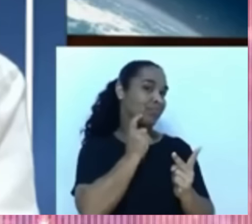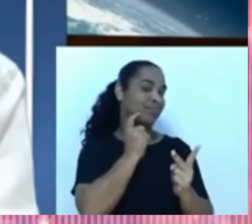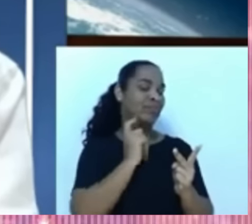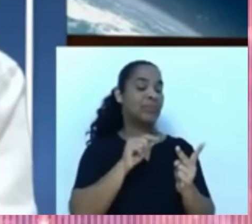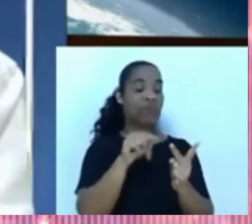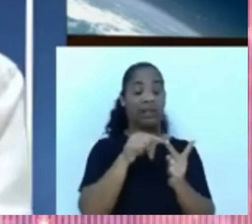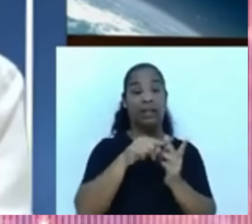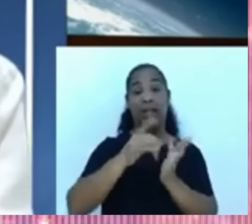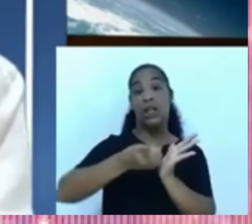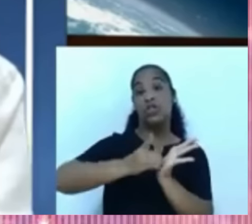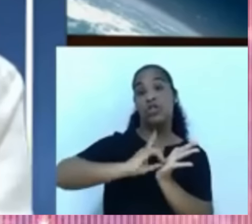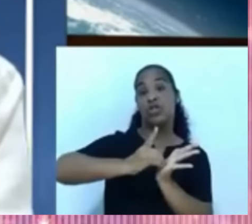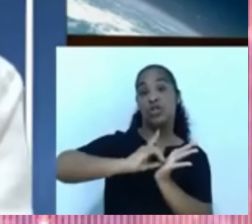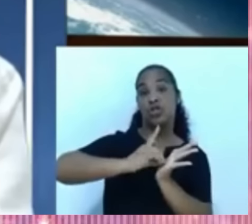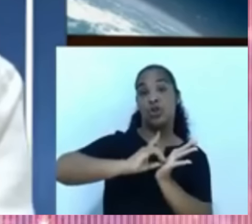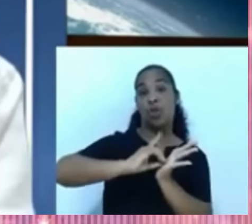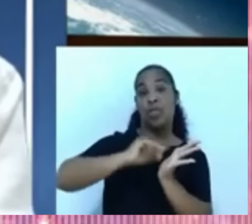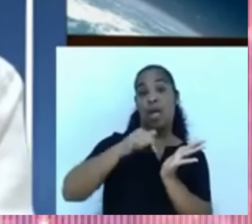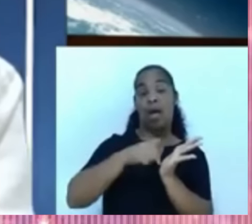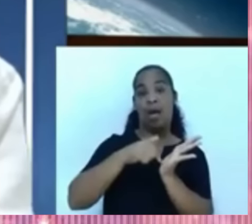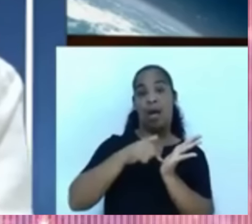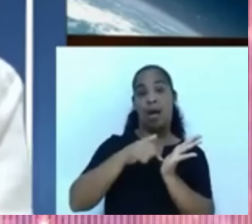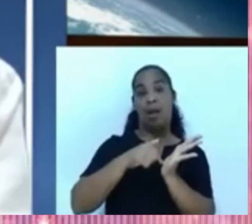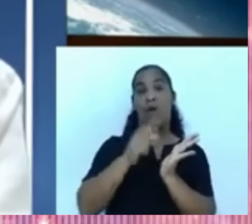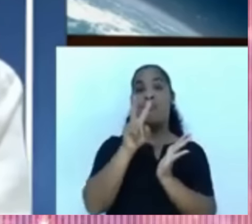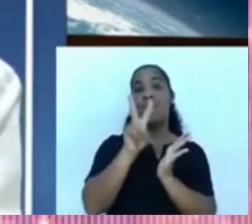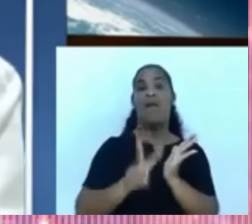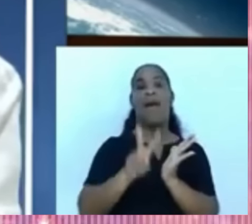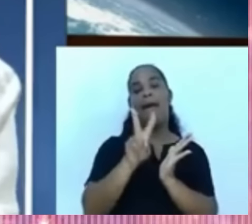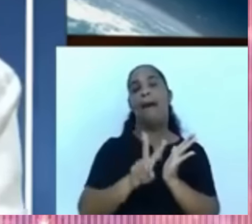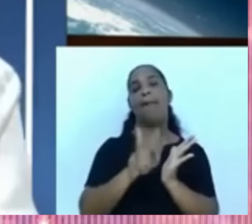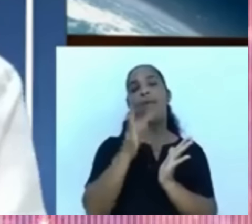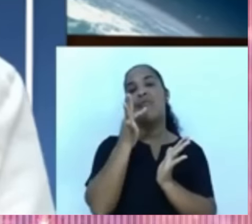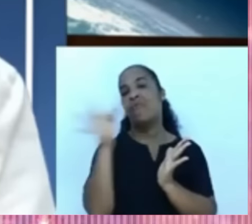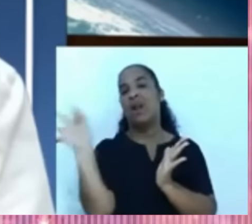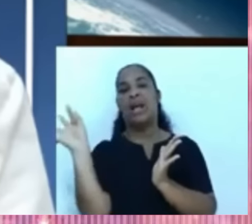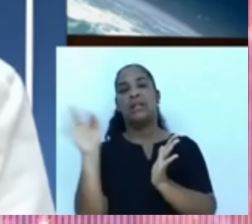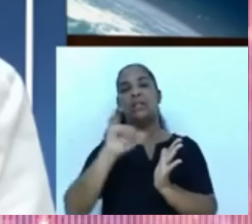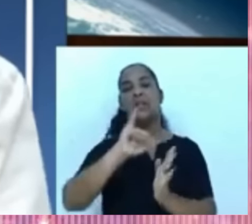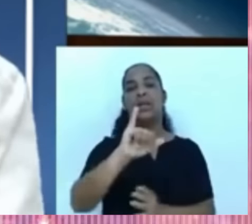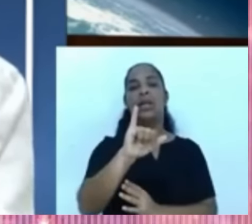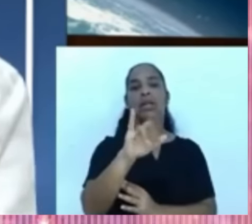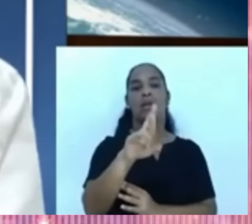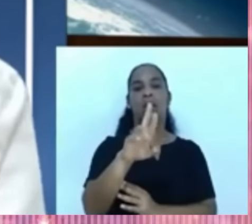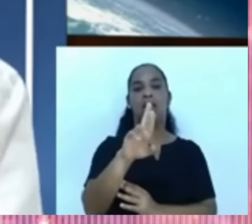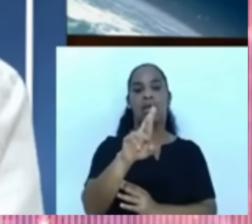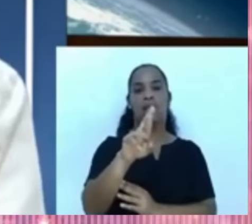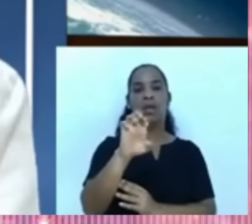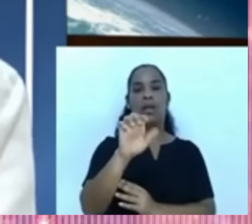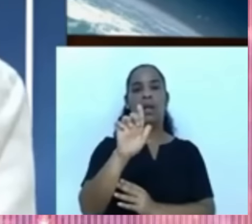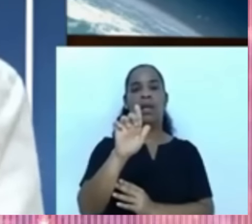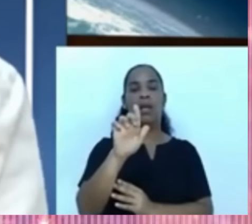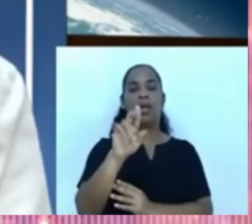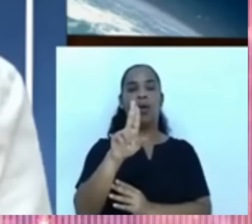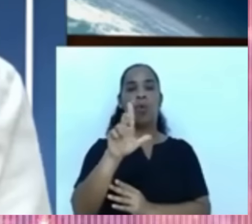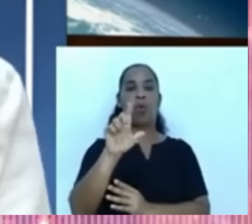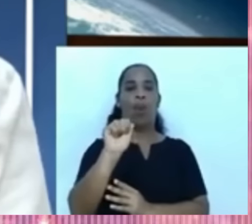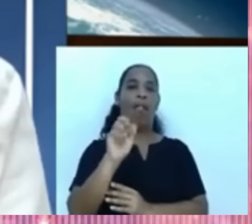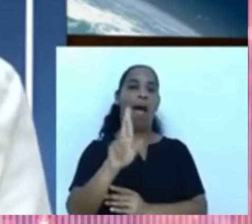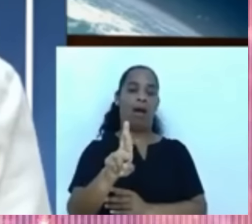dicionário para a conjugação dos verbos franceses irregulares são os verbos mais